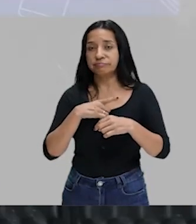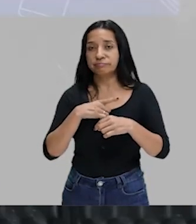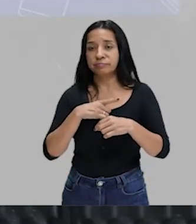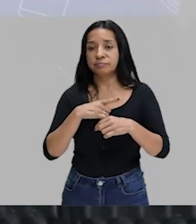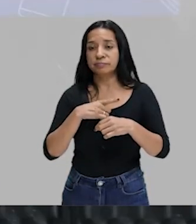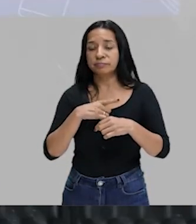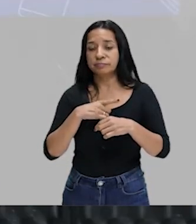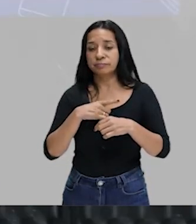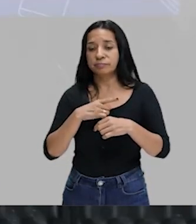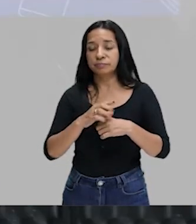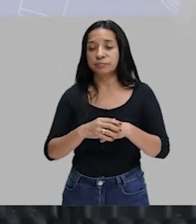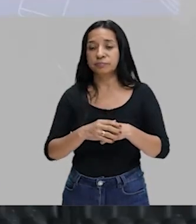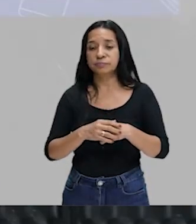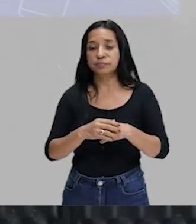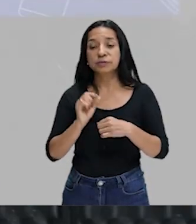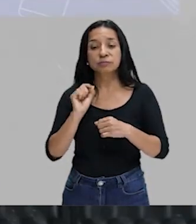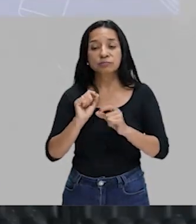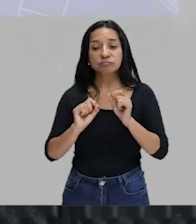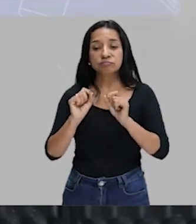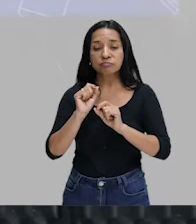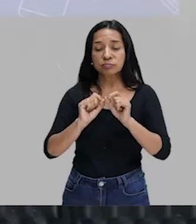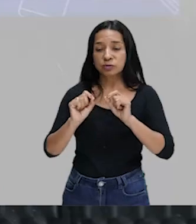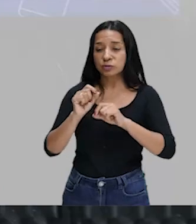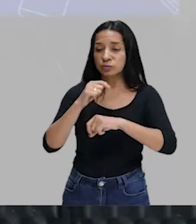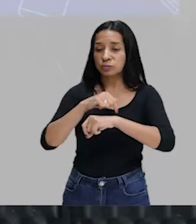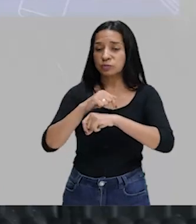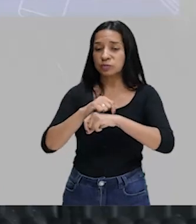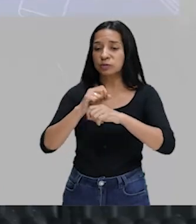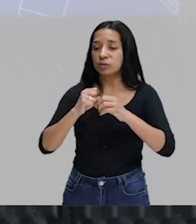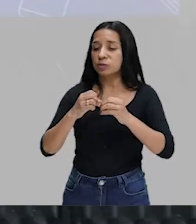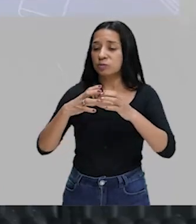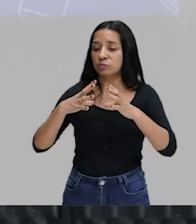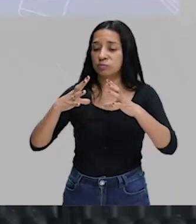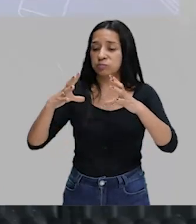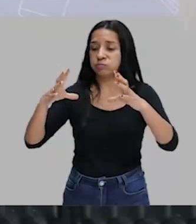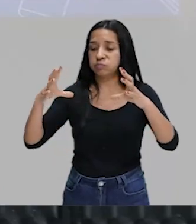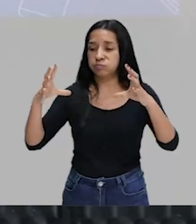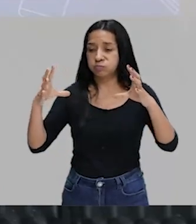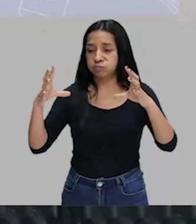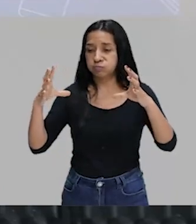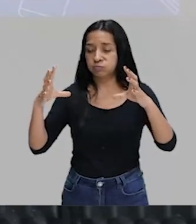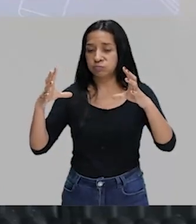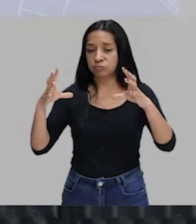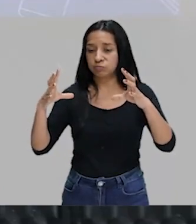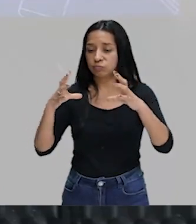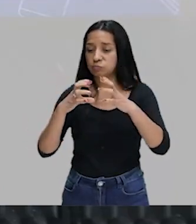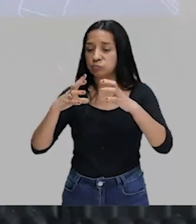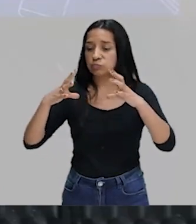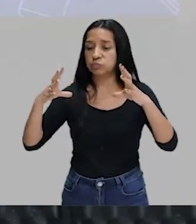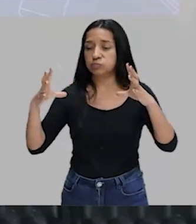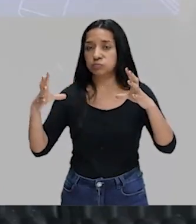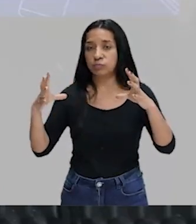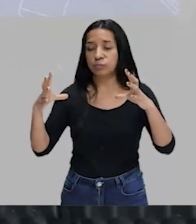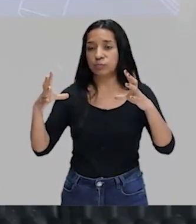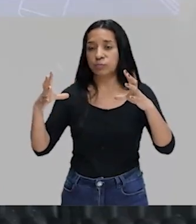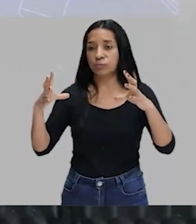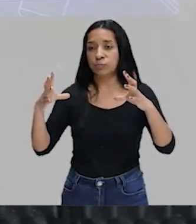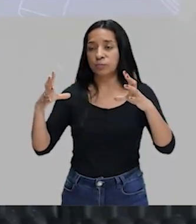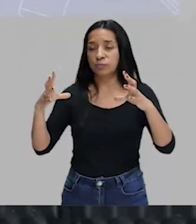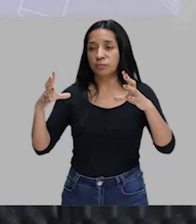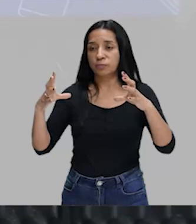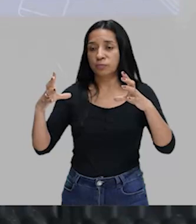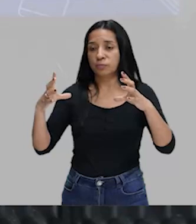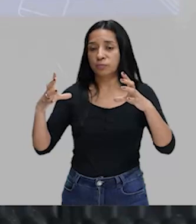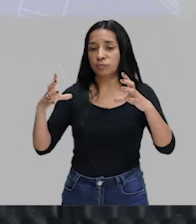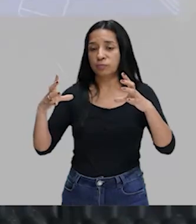aí quanto ao seu núcleo. Então isso, no momento em que ela expandir, certo? Se ela vai expandir, o seu núcleo também vai expandir, então